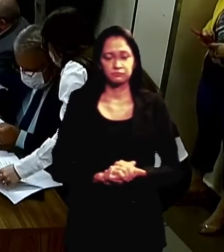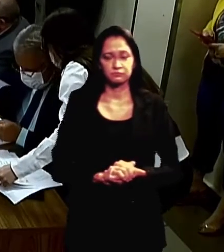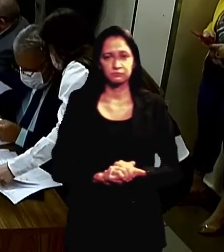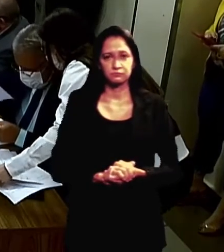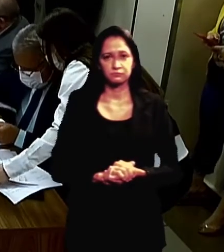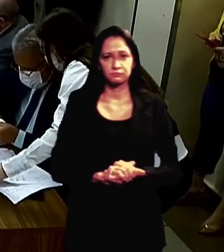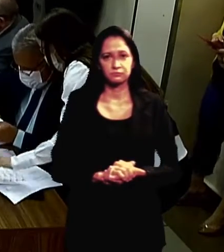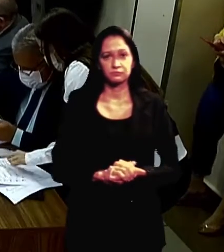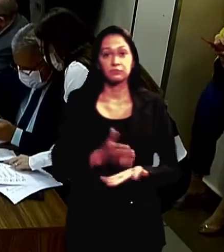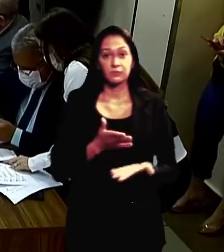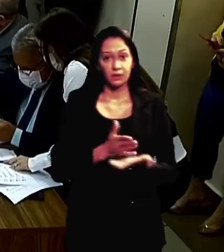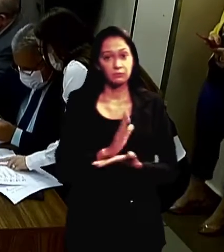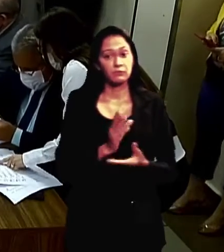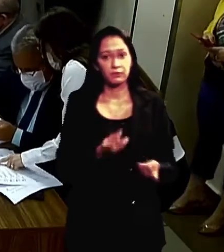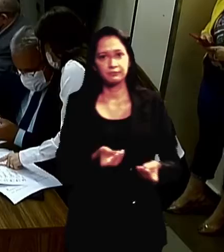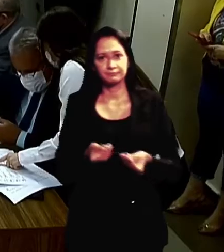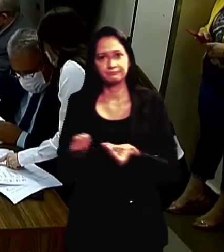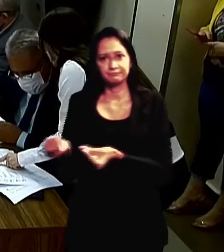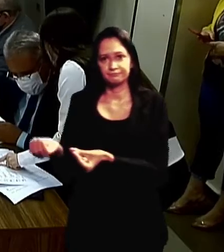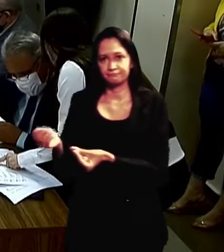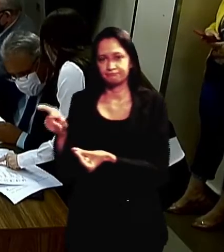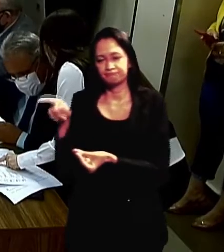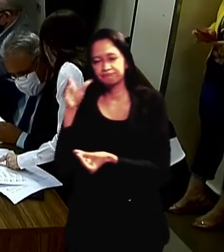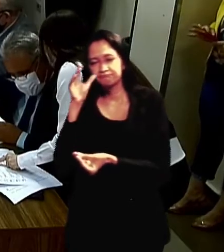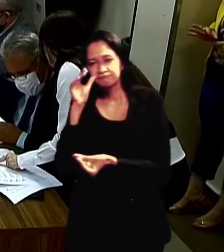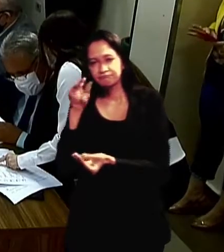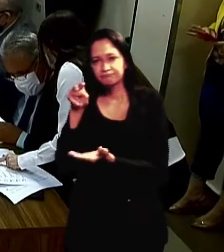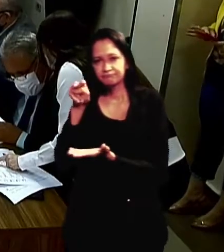vistas aprovado.